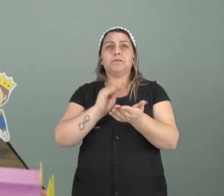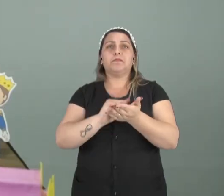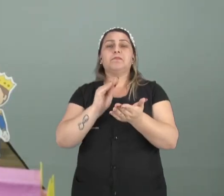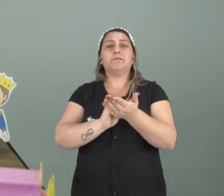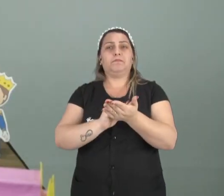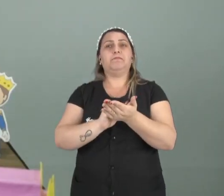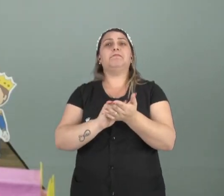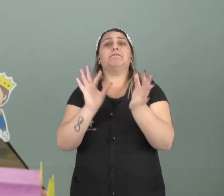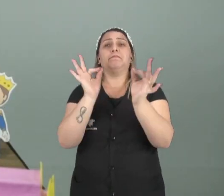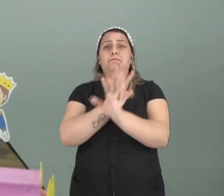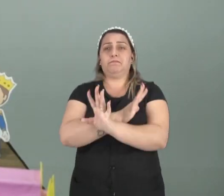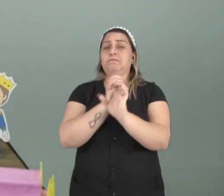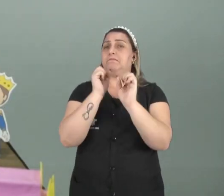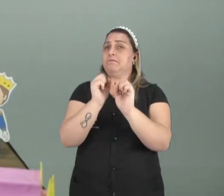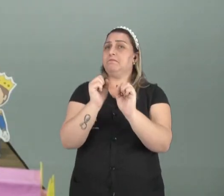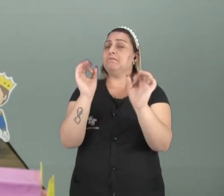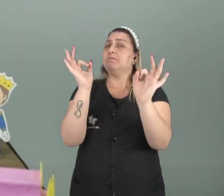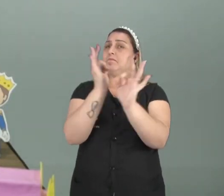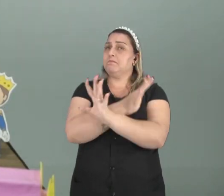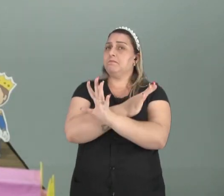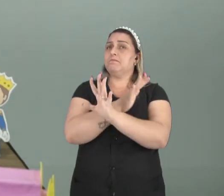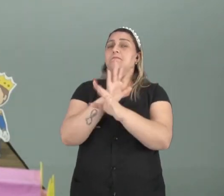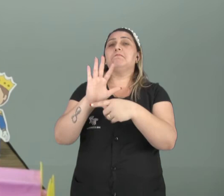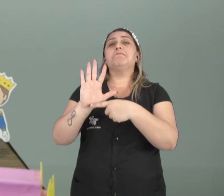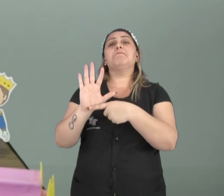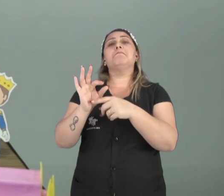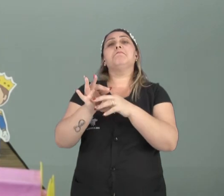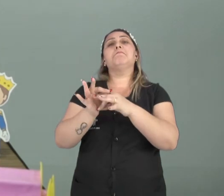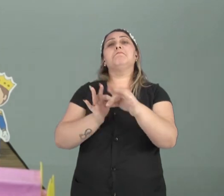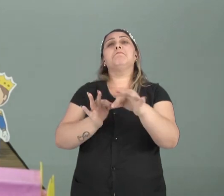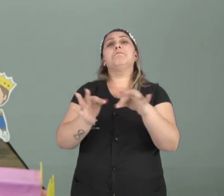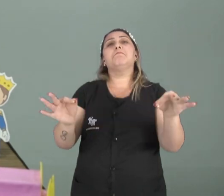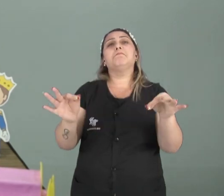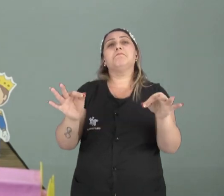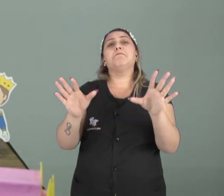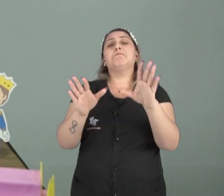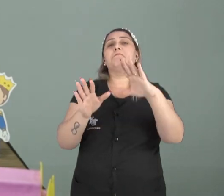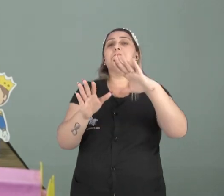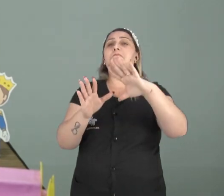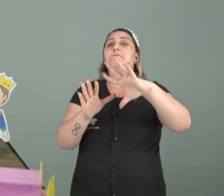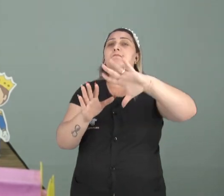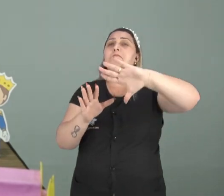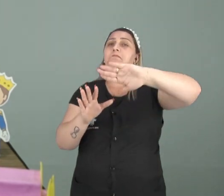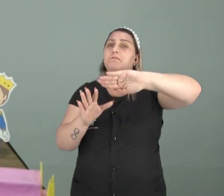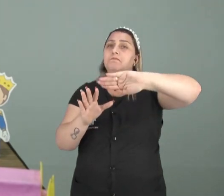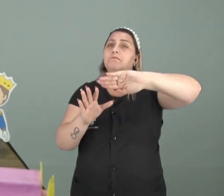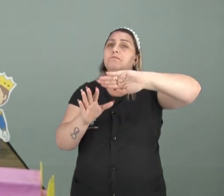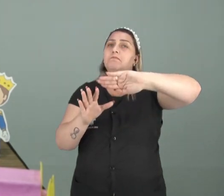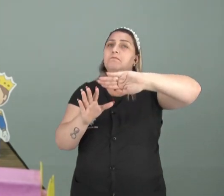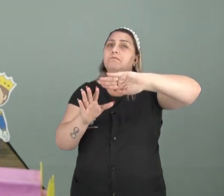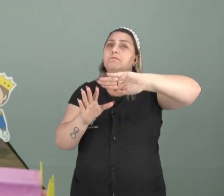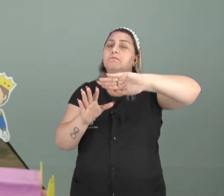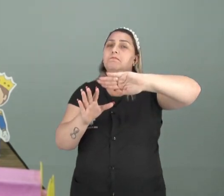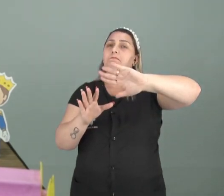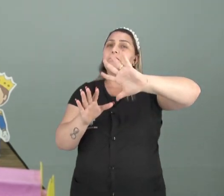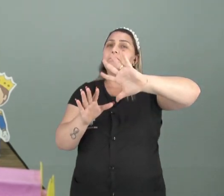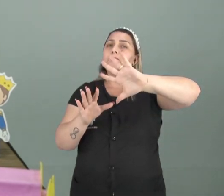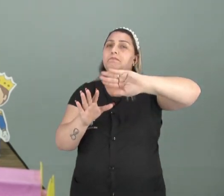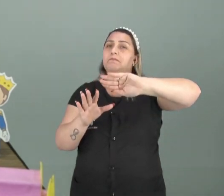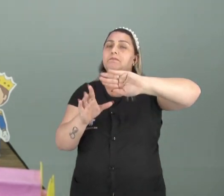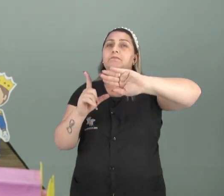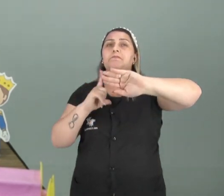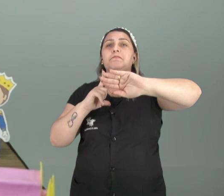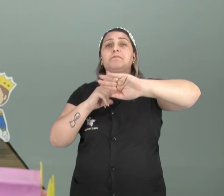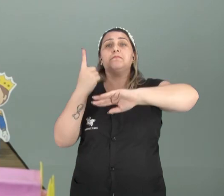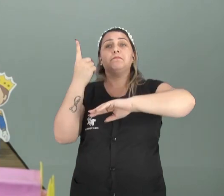montão. E eu poderia completar essa medida com a minha mão fechada. E aí, então, eu ia dizer que ela tem